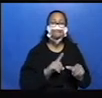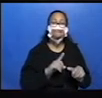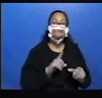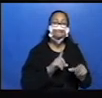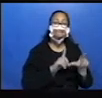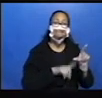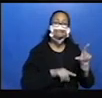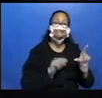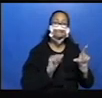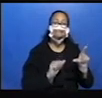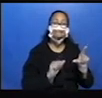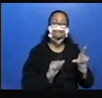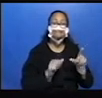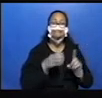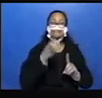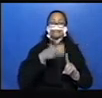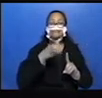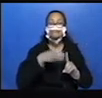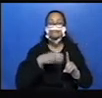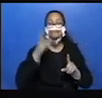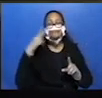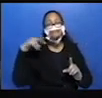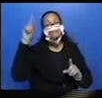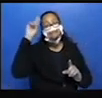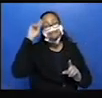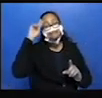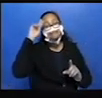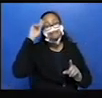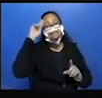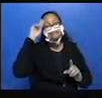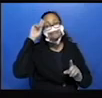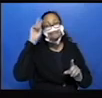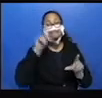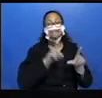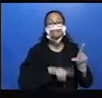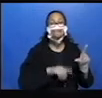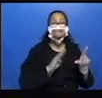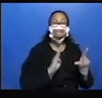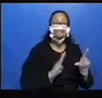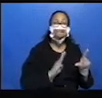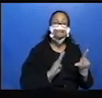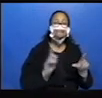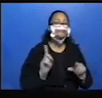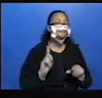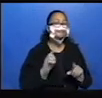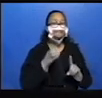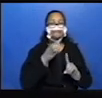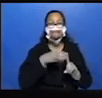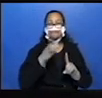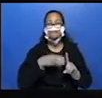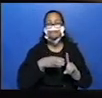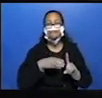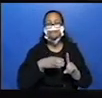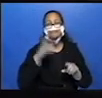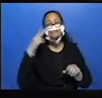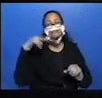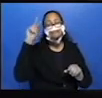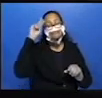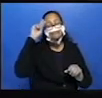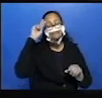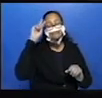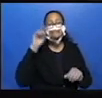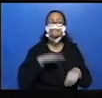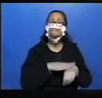fala que ele é um personagem da história, e na letra B diz que ele não participa da história. Só pelo que a gente já veio conversando, você já